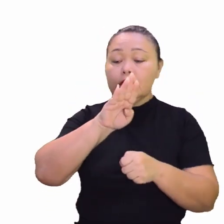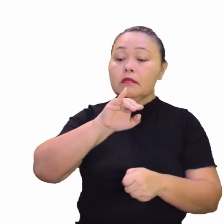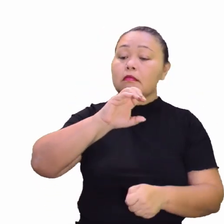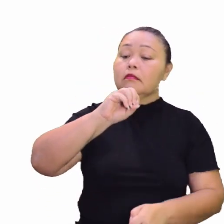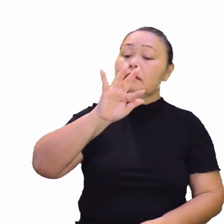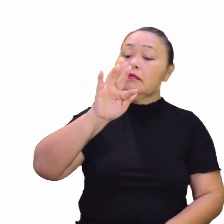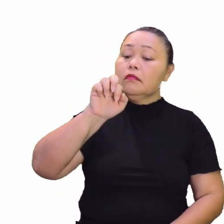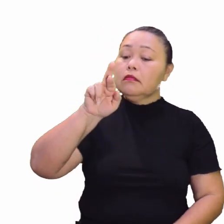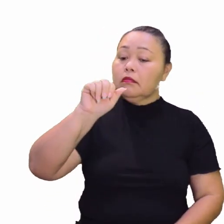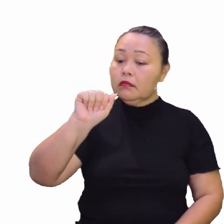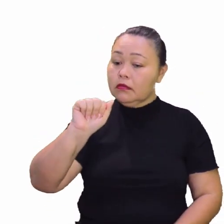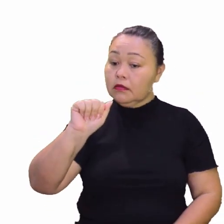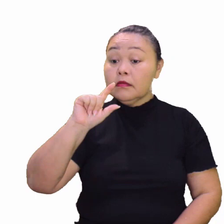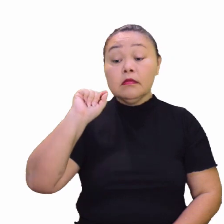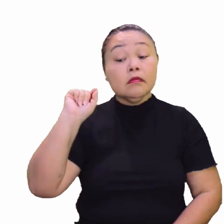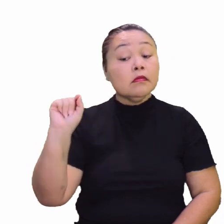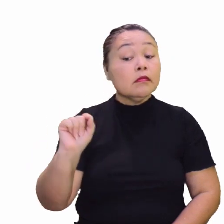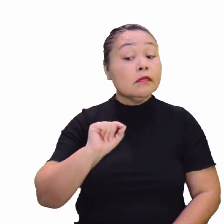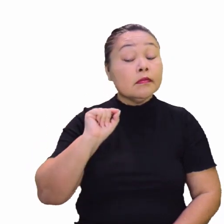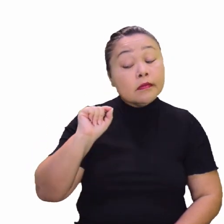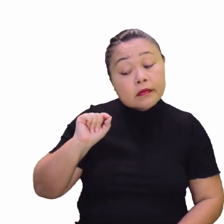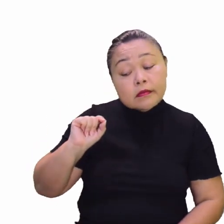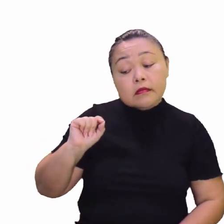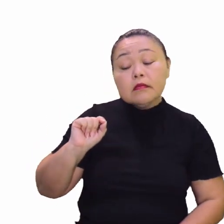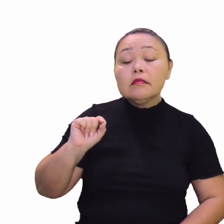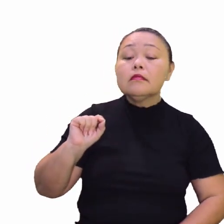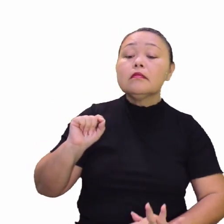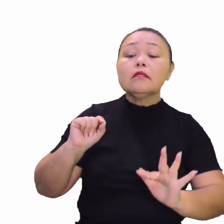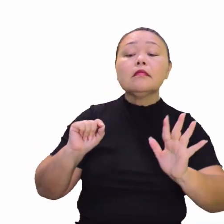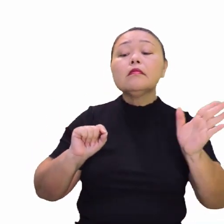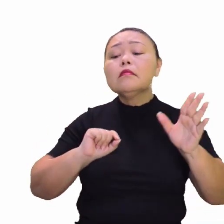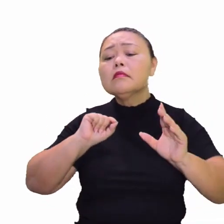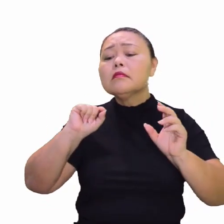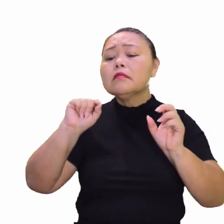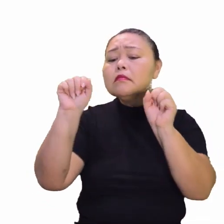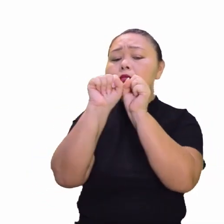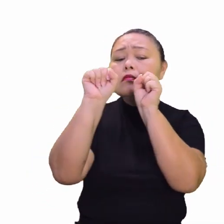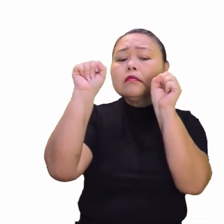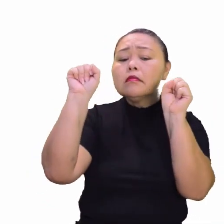biosfera, estamos falando que é esse sistema